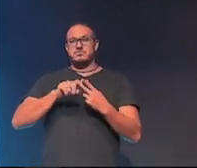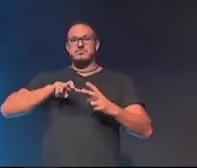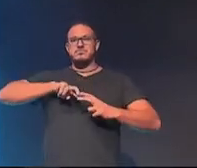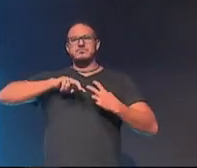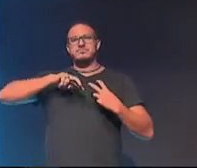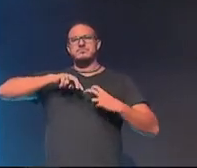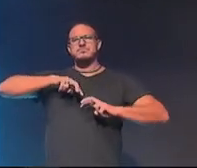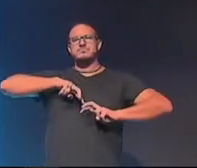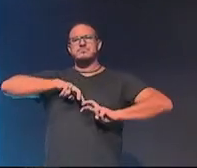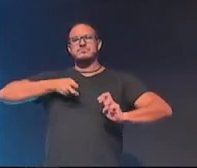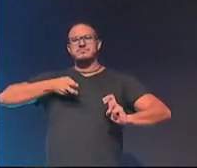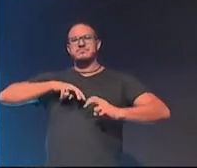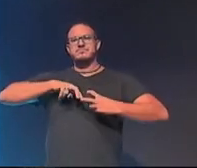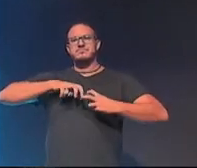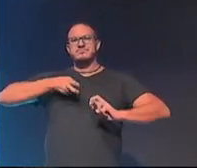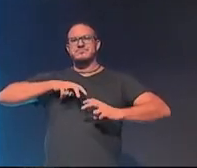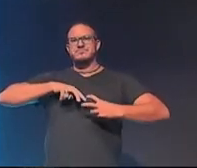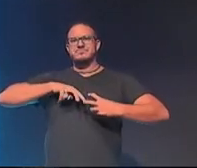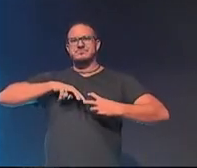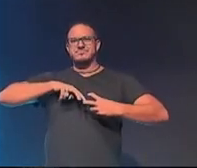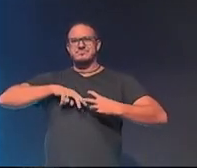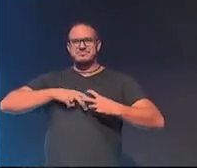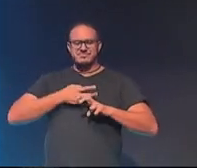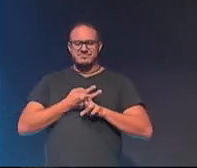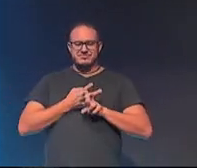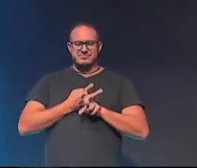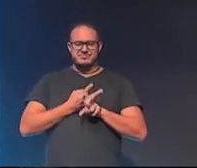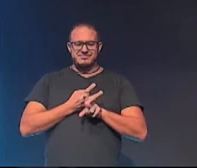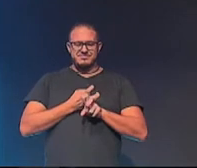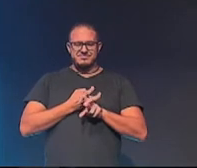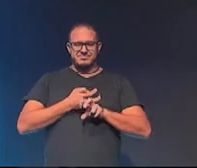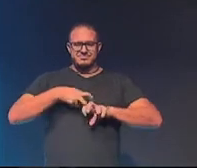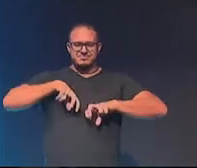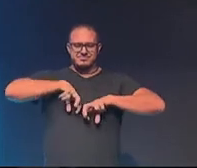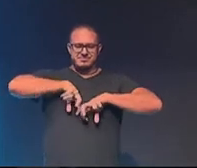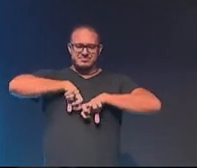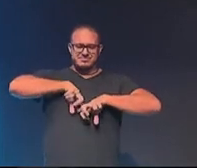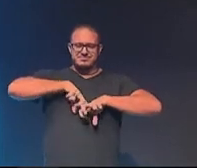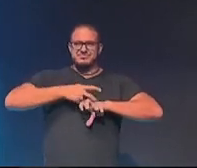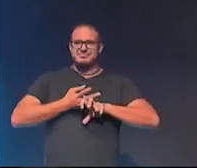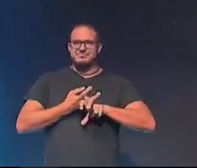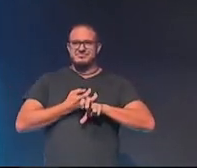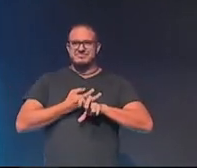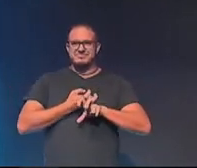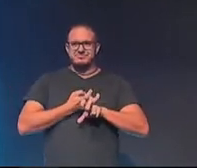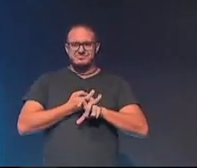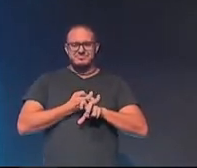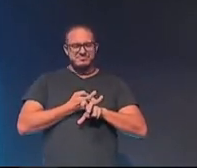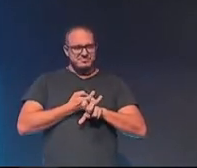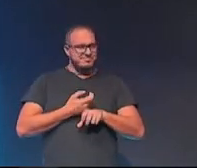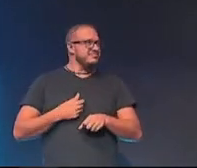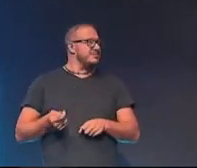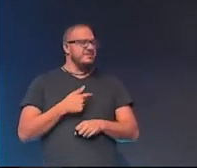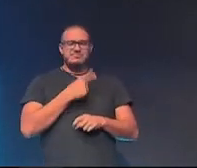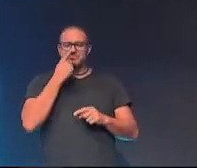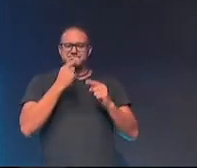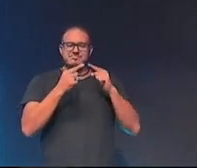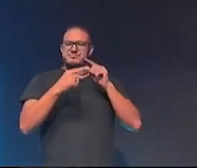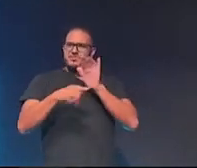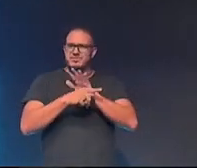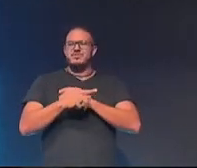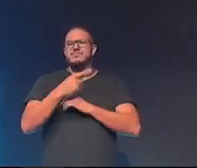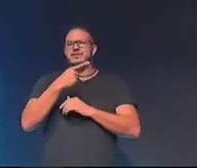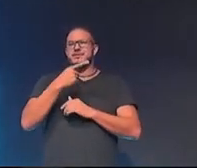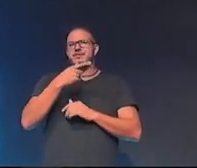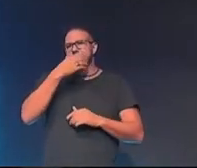bacanas para vocês fazerem. Um se chama Clipomatic, não sei se você já ouviu falar. Só serve para iPhone, por